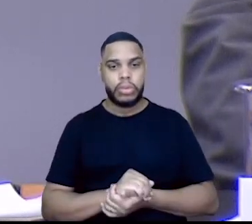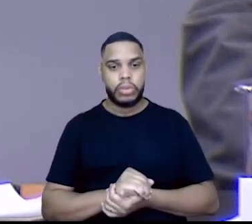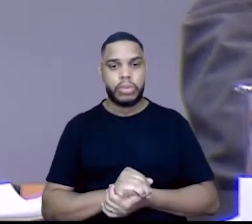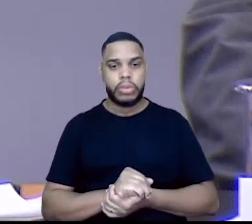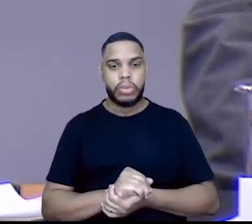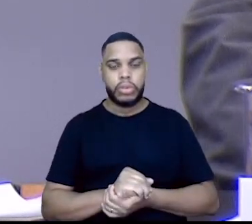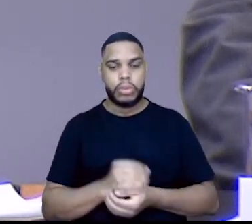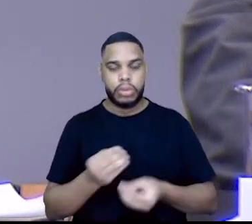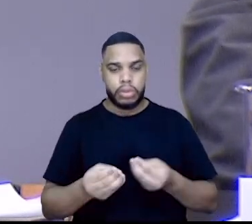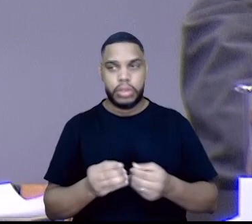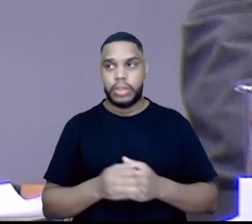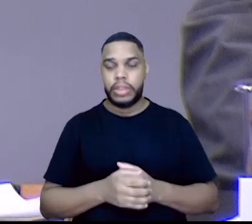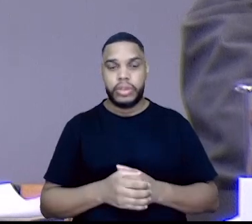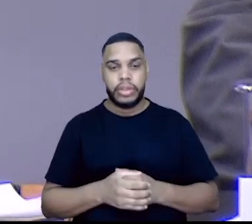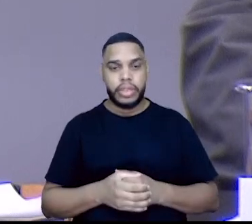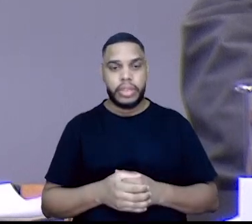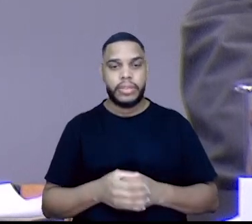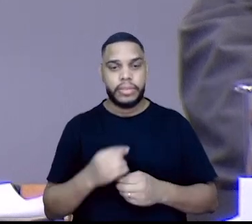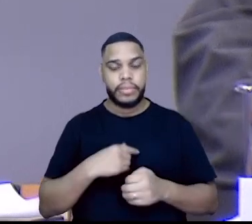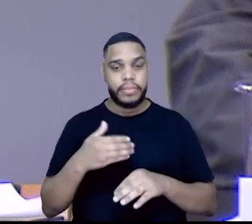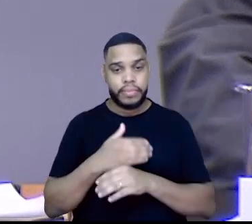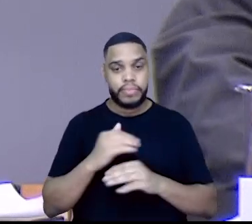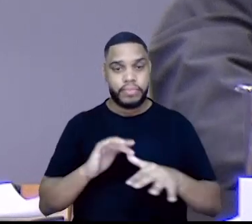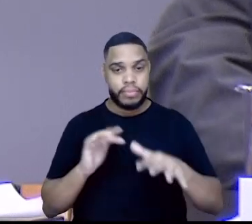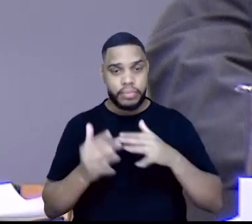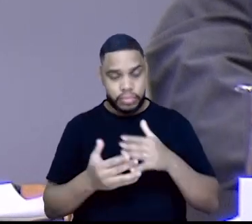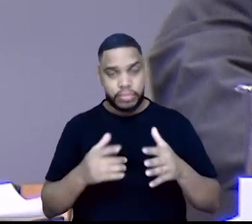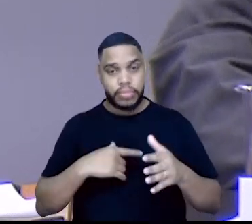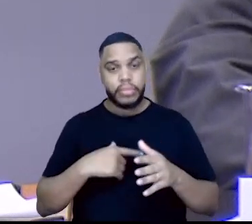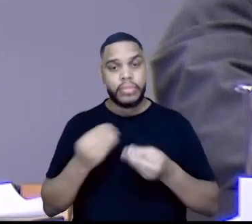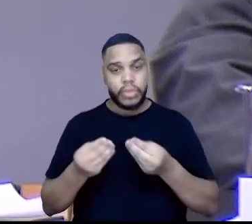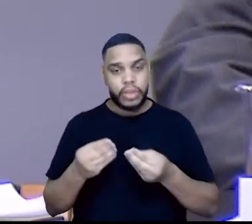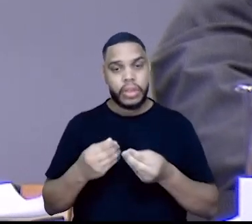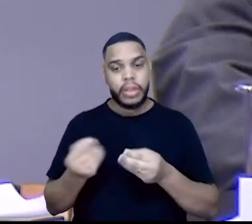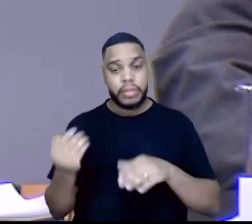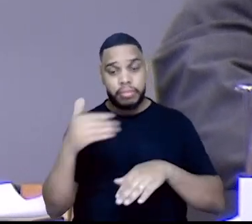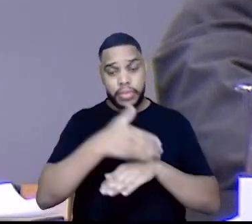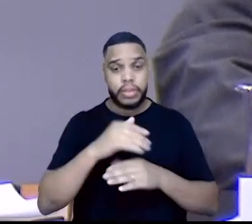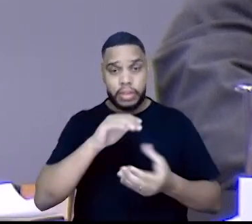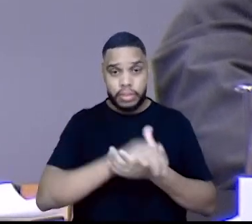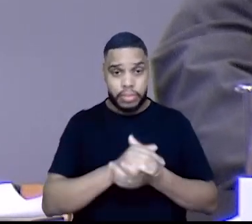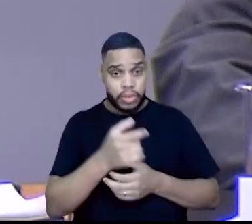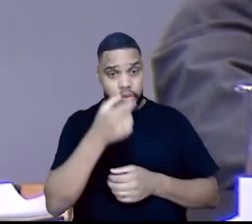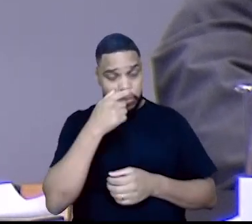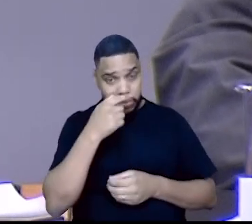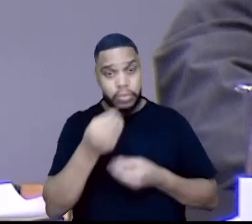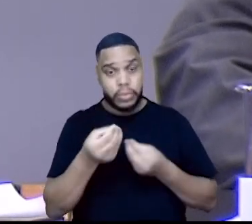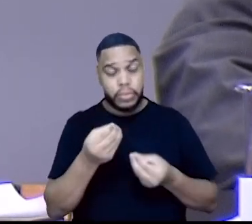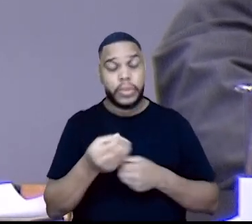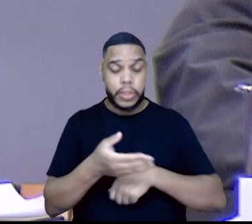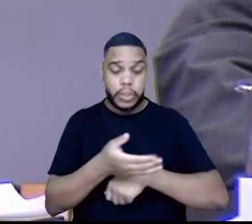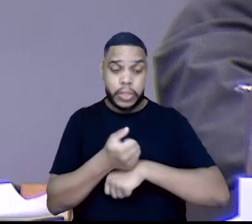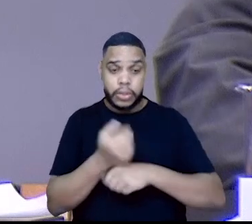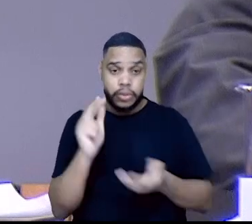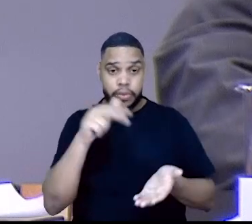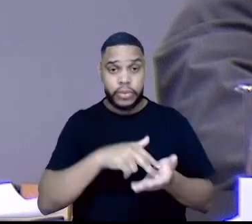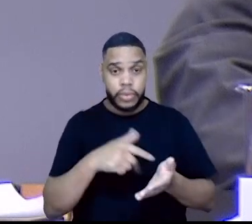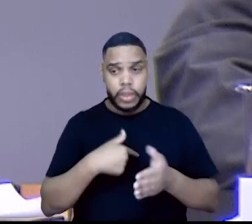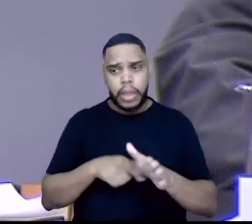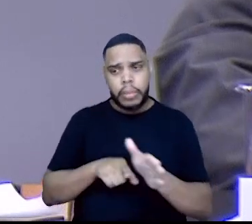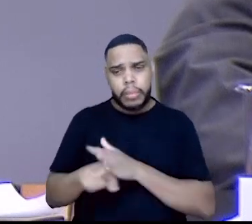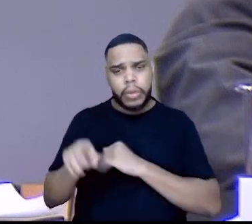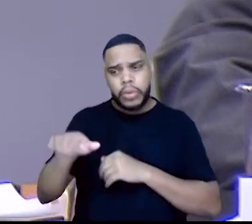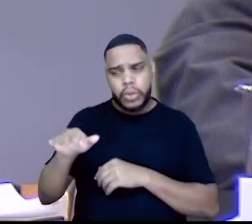ela frequenta pouco eventos sociais, ela teve a distinção de vir ao casamento. Quando ela estava saindo cedo, eu fui até ela e perguntei: